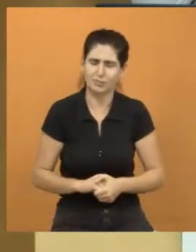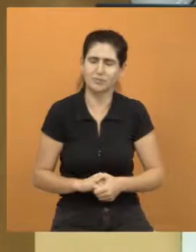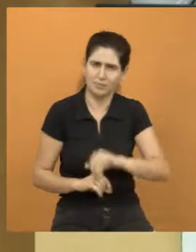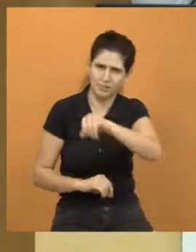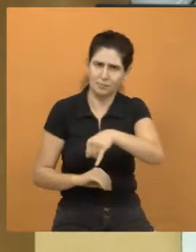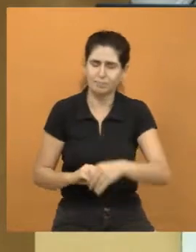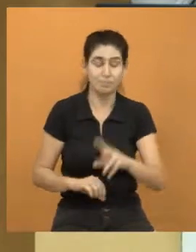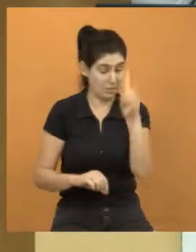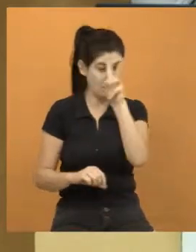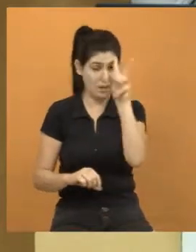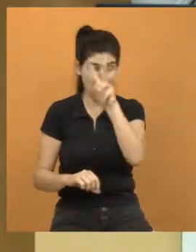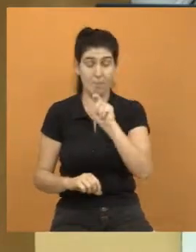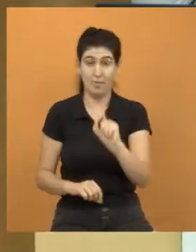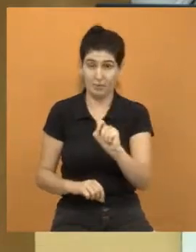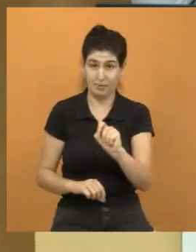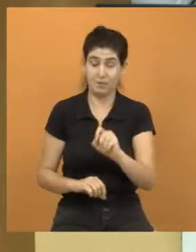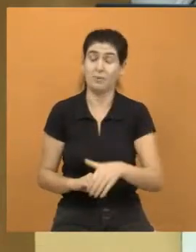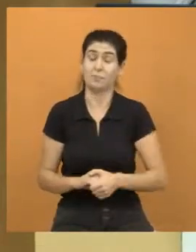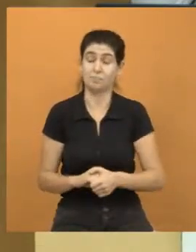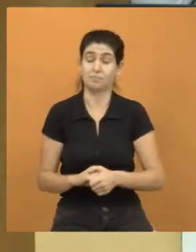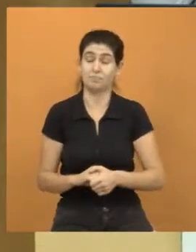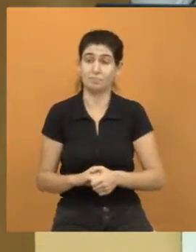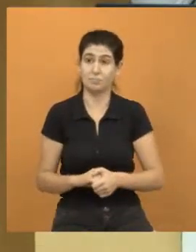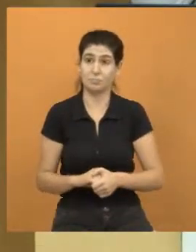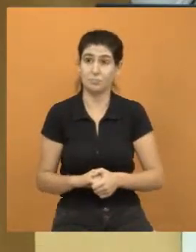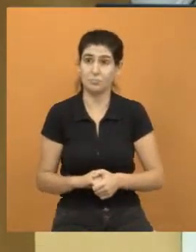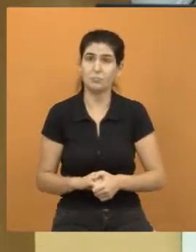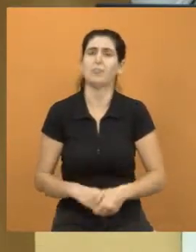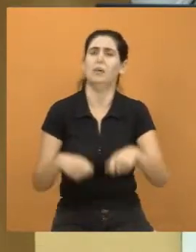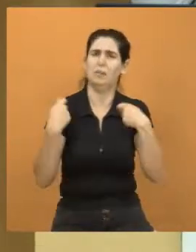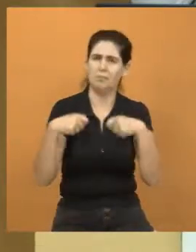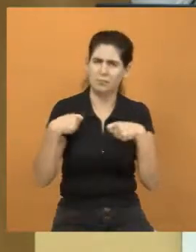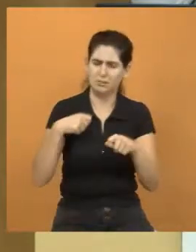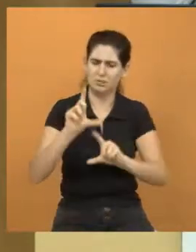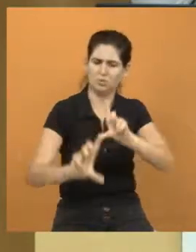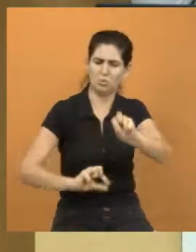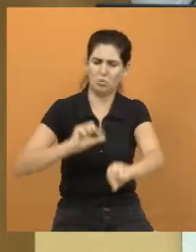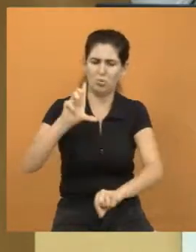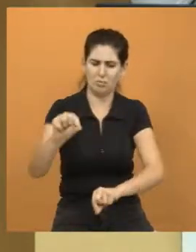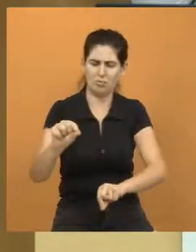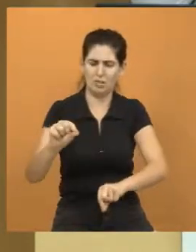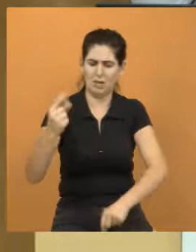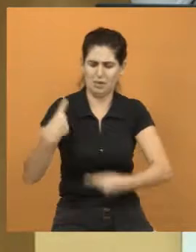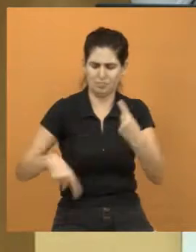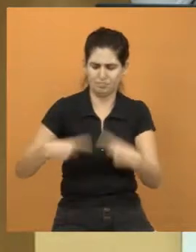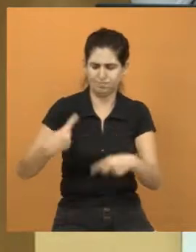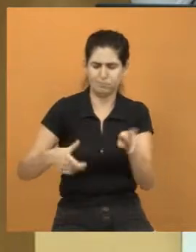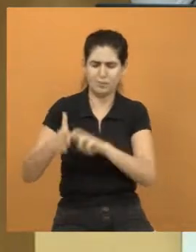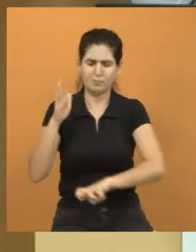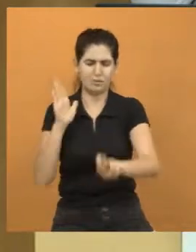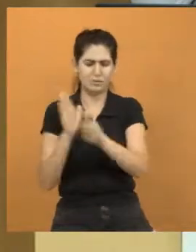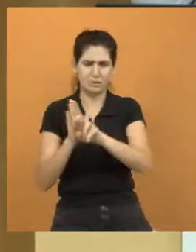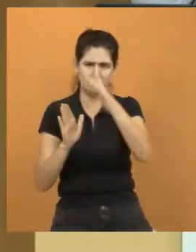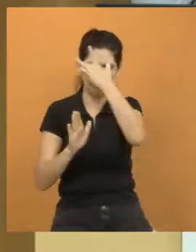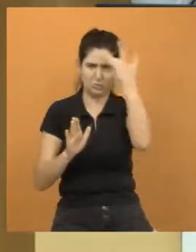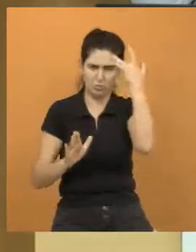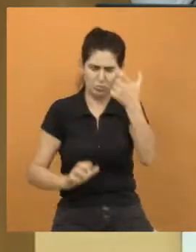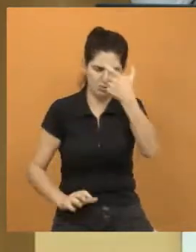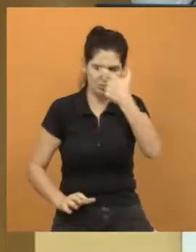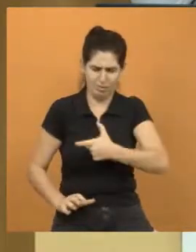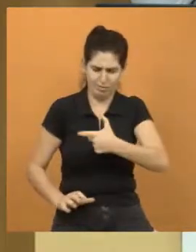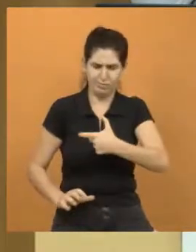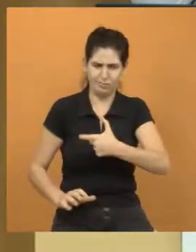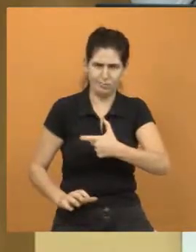lembrar de colocar pessoas honestas, sérias, para nos representar na esfera